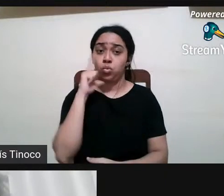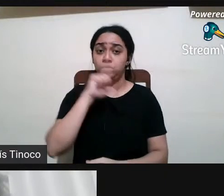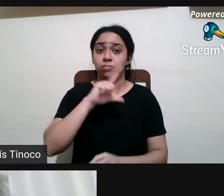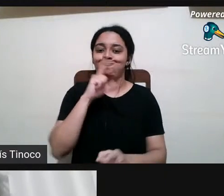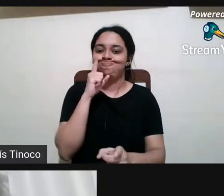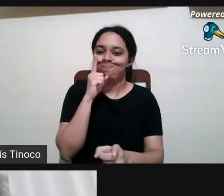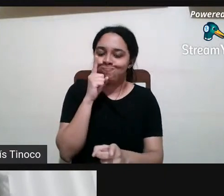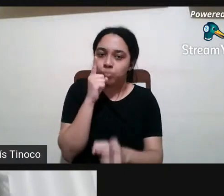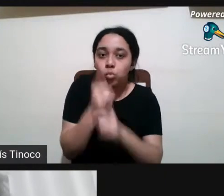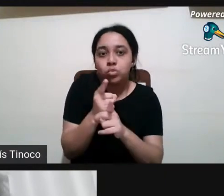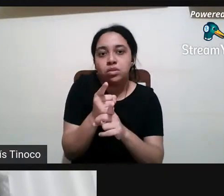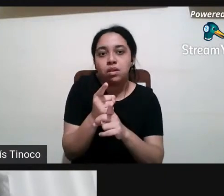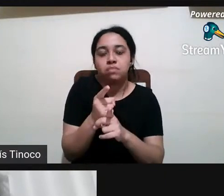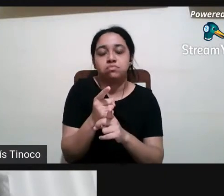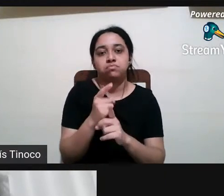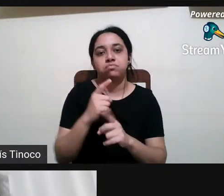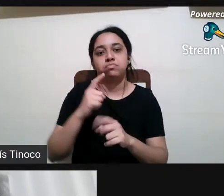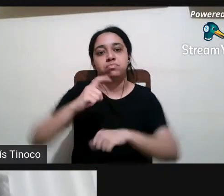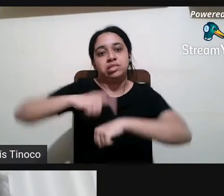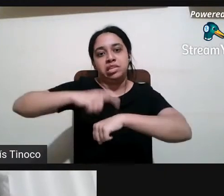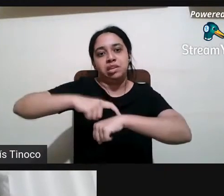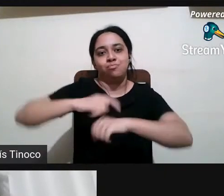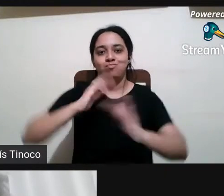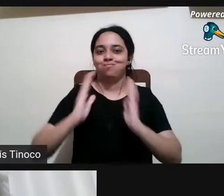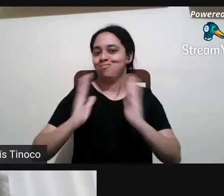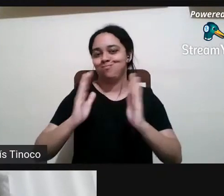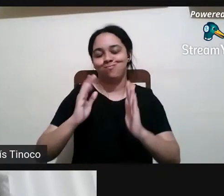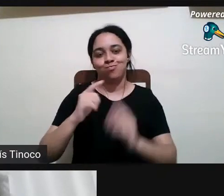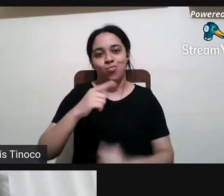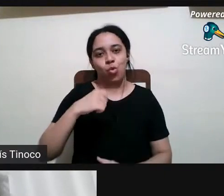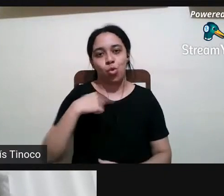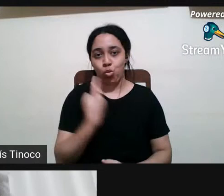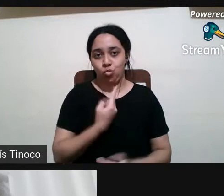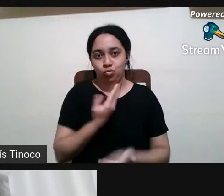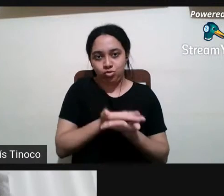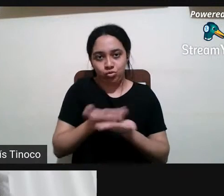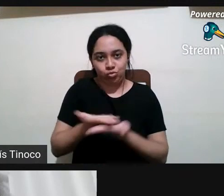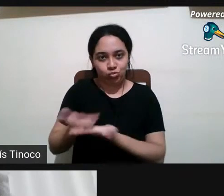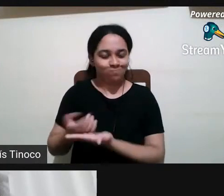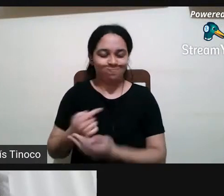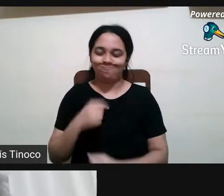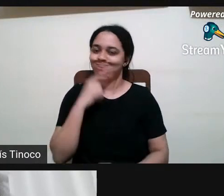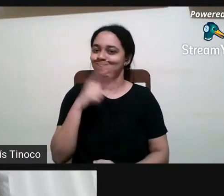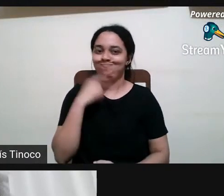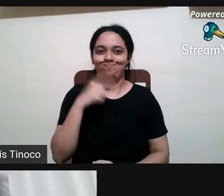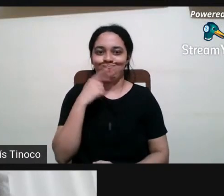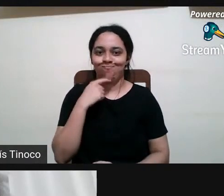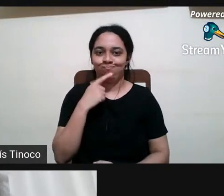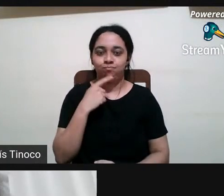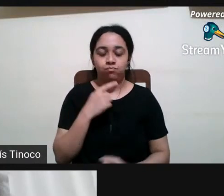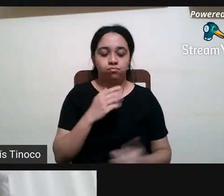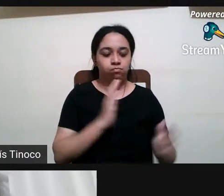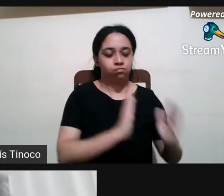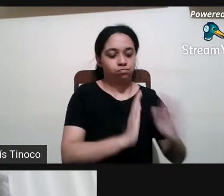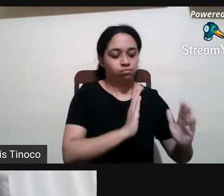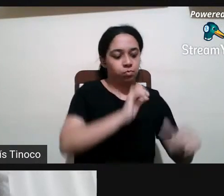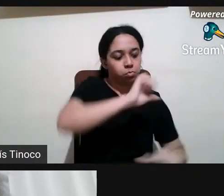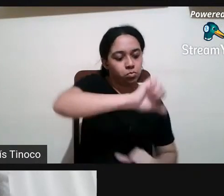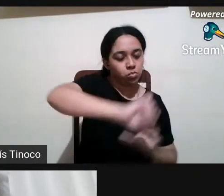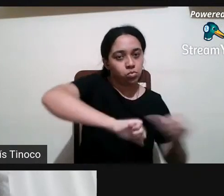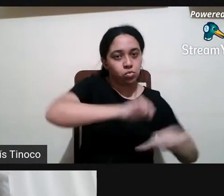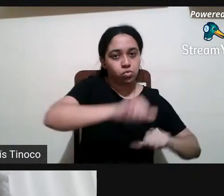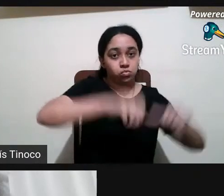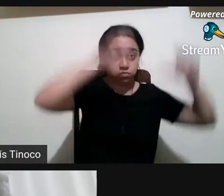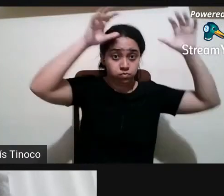temporalidade. Nesse nosso estudo, nós não conseguimos. Nós analisamos 3 períodos ali, um período meio de transição entre o período de estiagem e